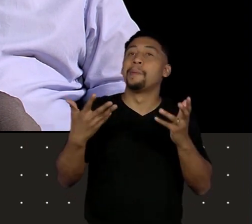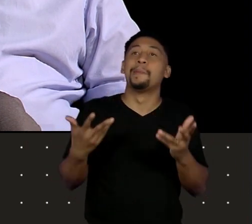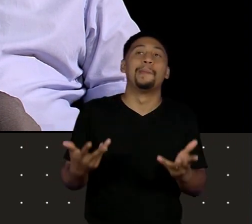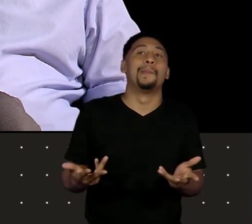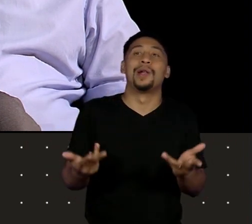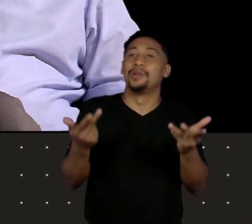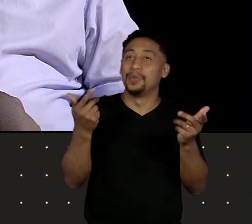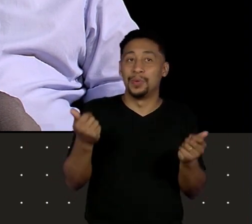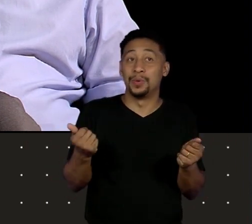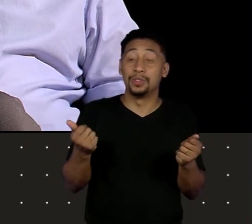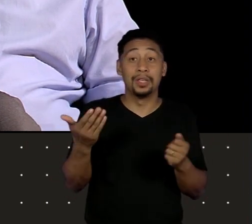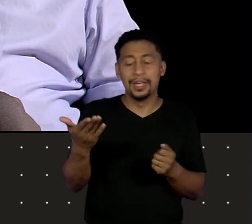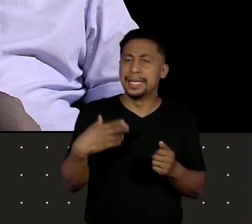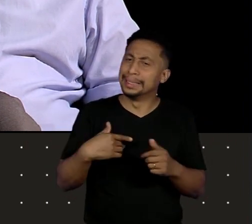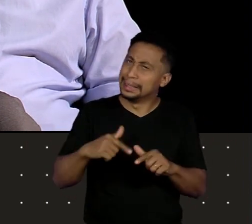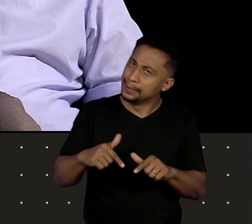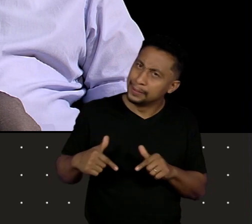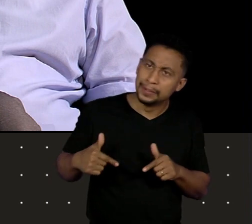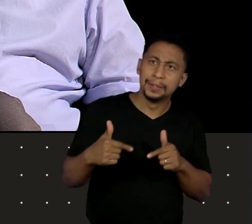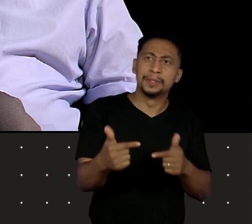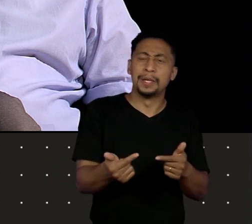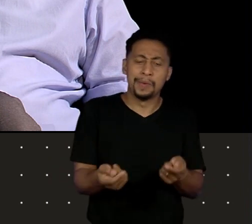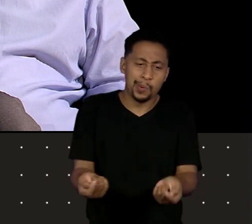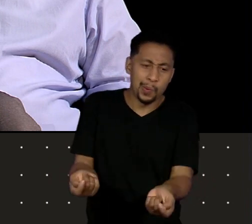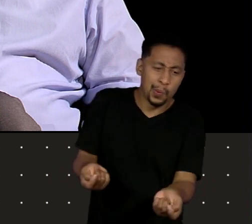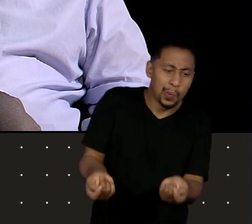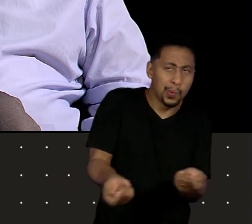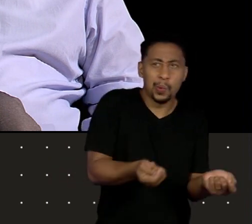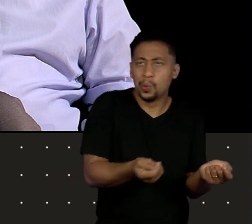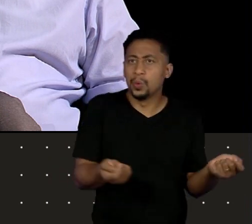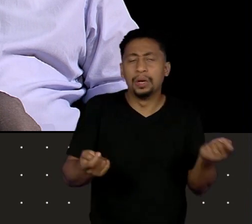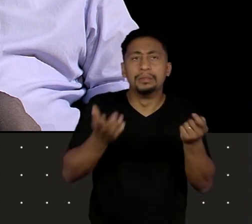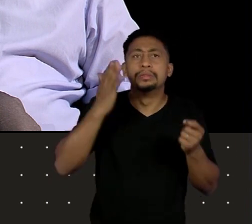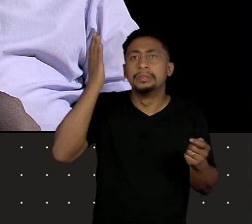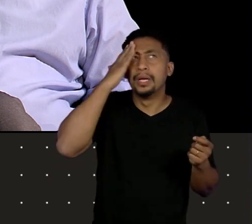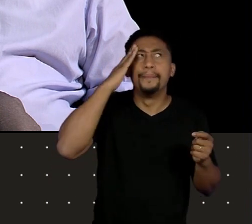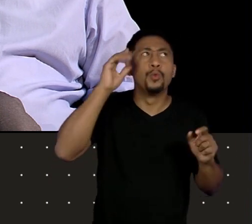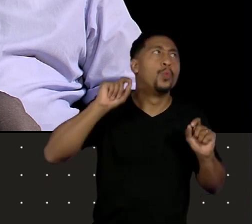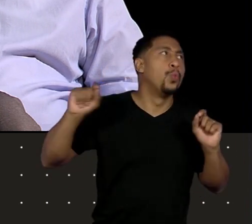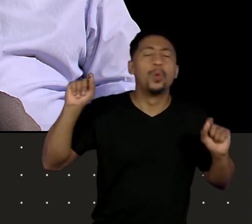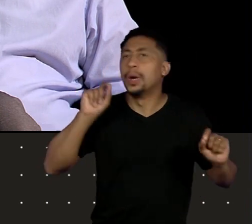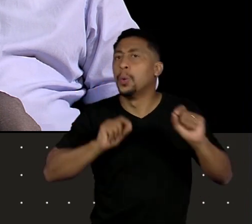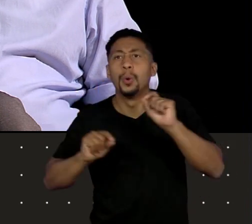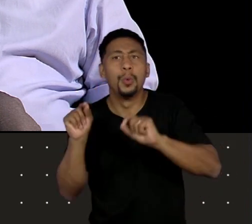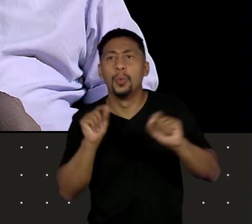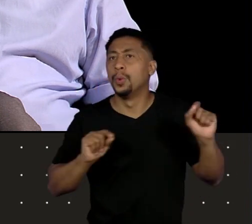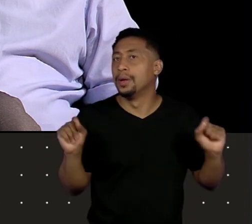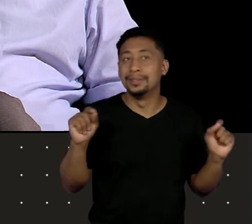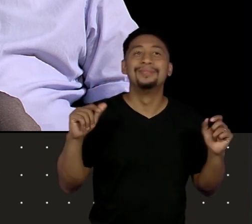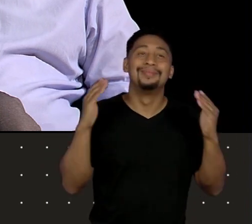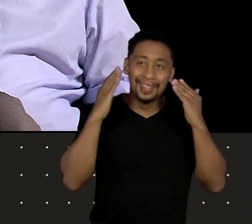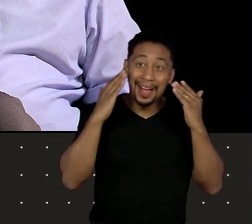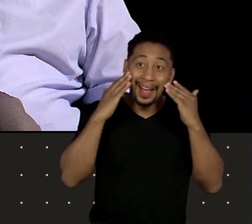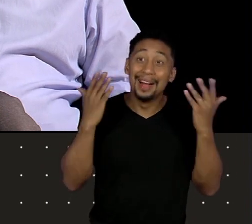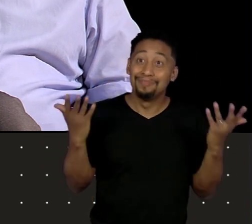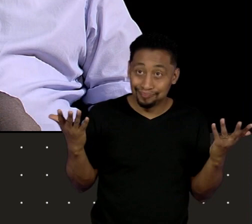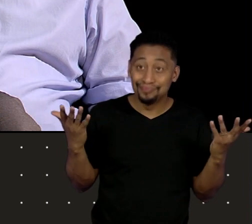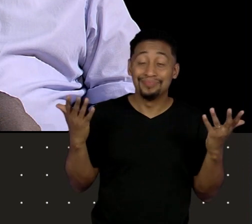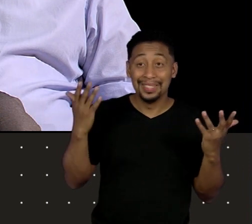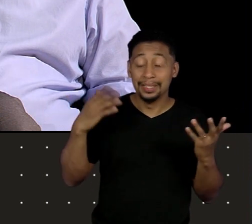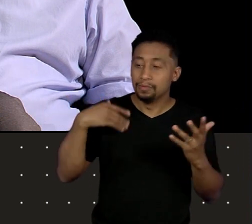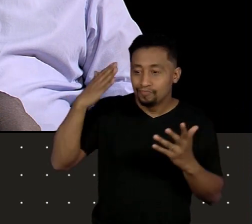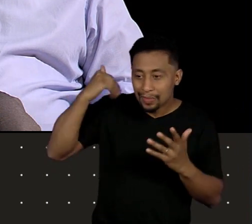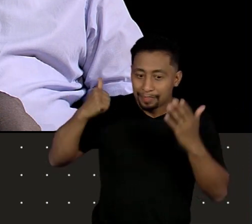Otávio. Ele vai à luta, ele tem domínio da carreira dele, ele sabe o que ele quer fazer. E, junto disso, ele tem uma outra coisa